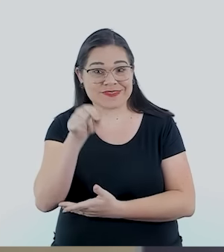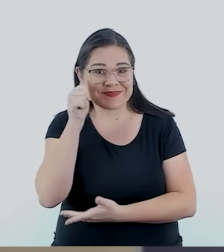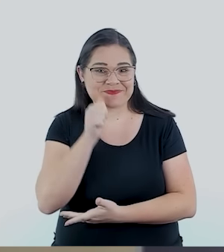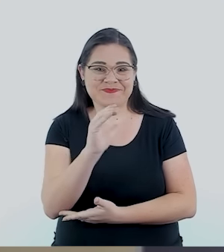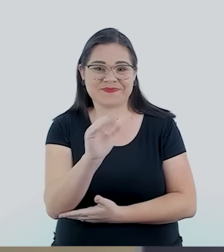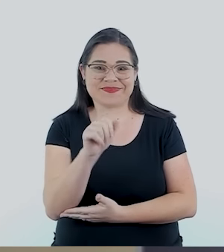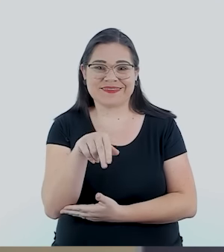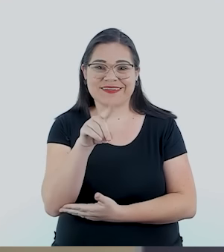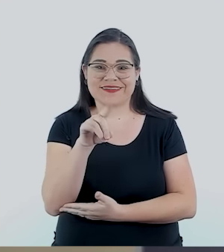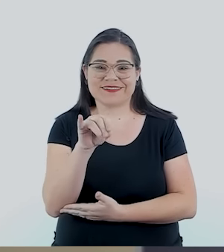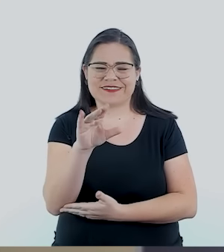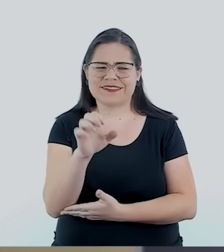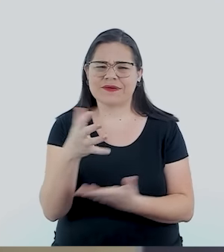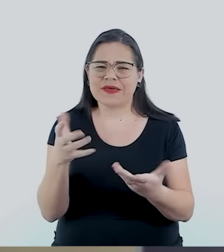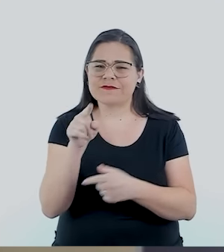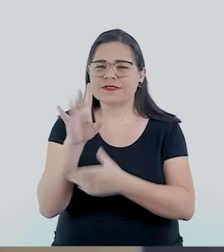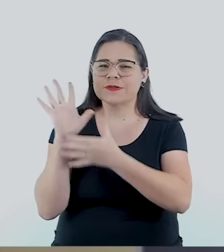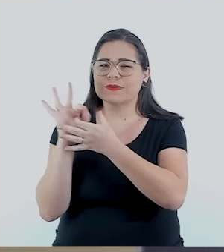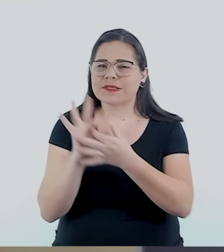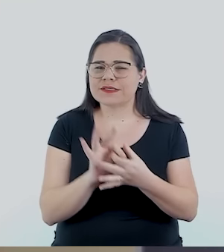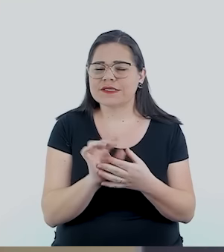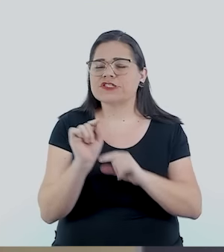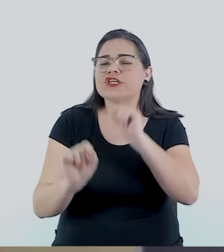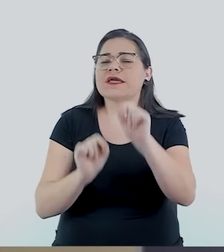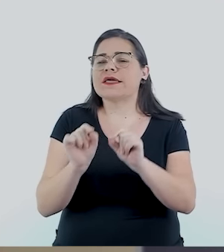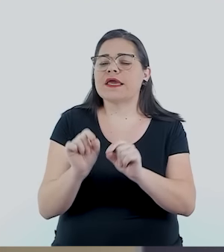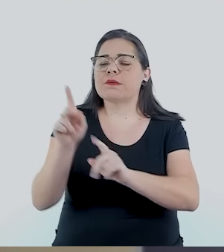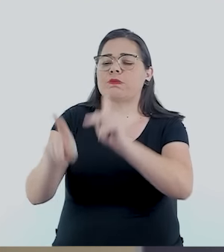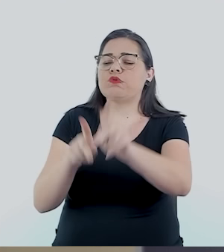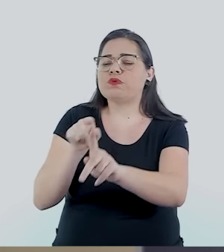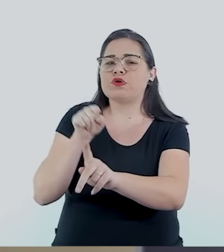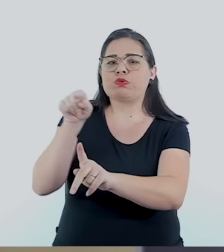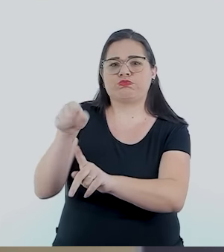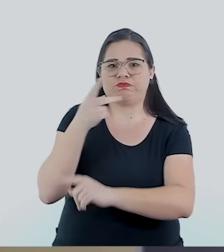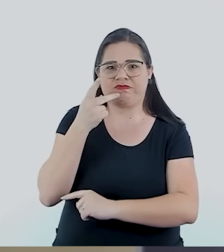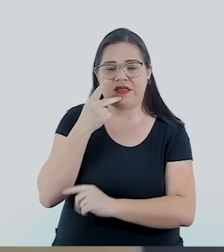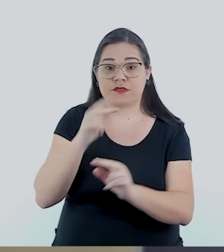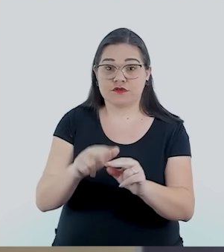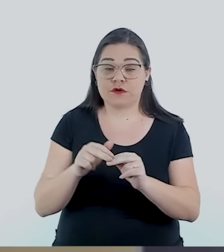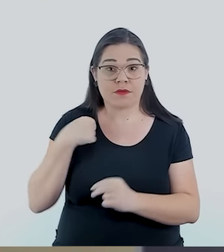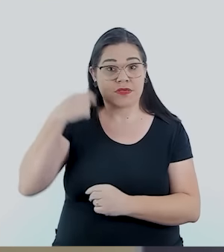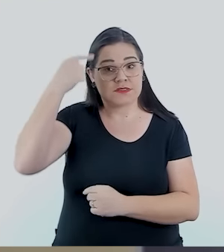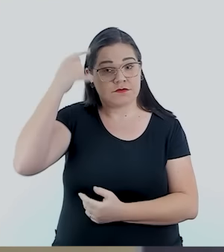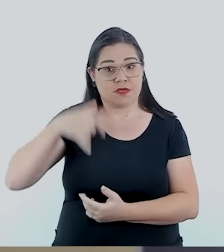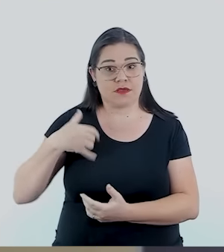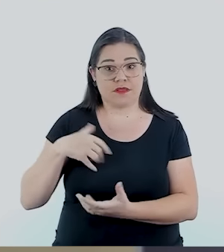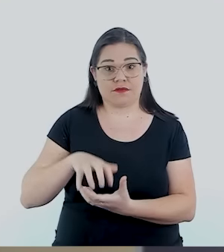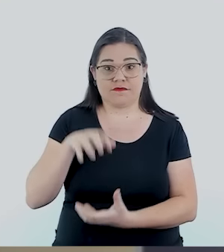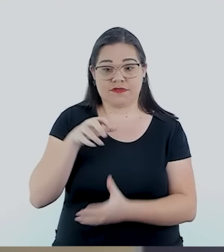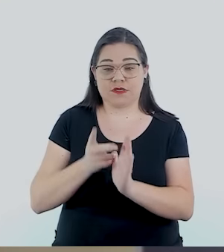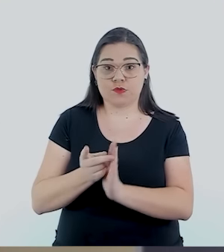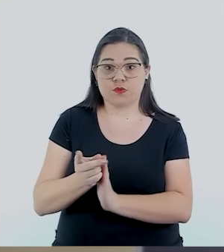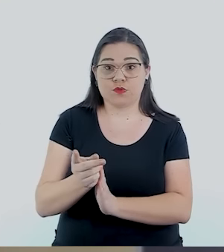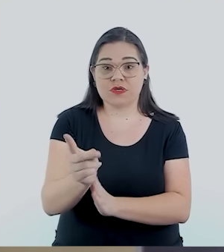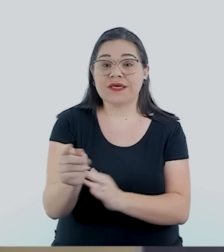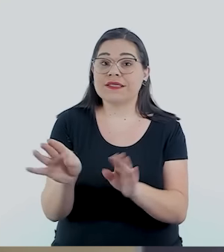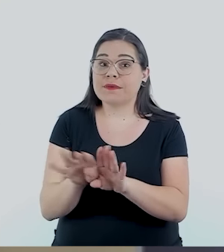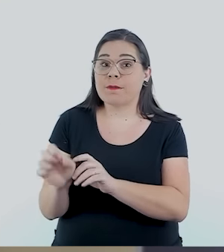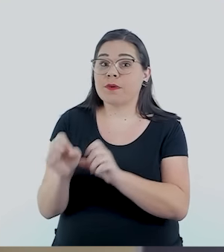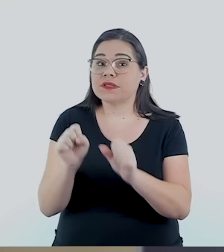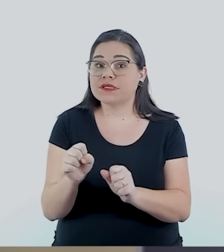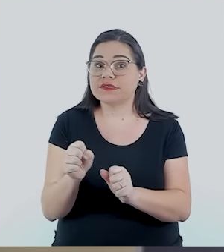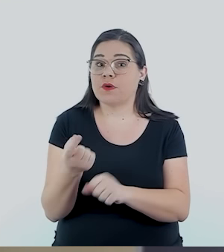assim que a gente contextualizar de quem nós estamos falando quando a gente pensa na longevidade e no potencial